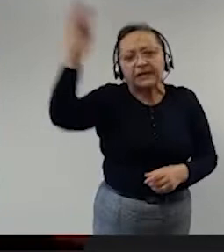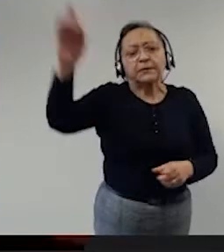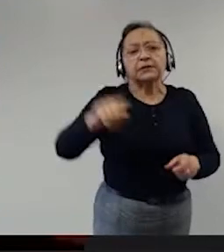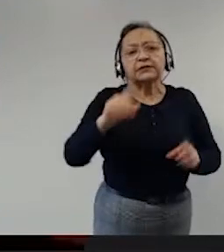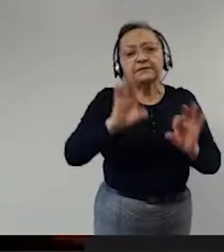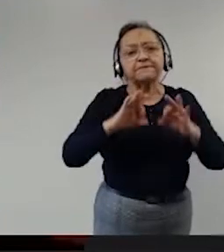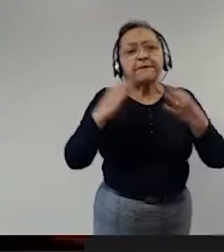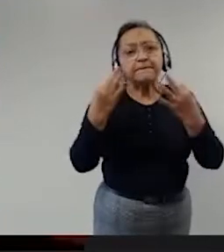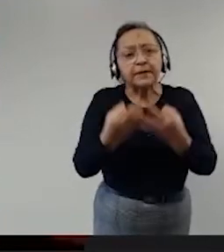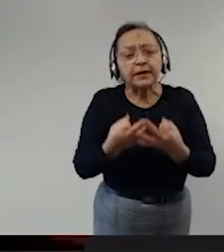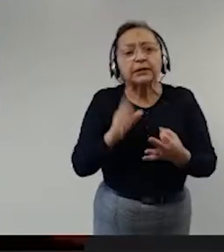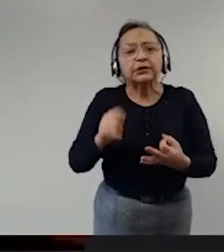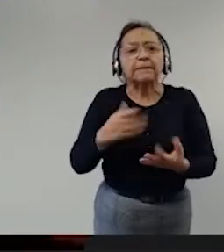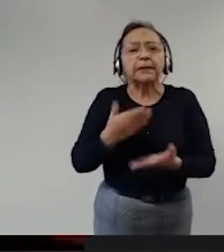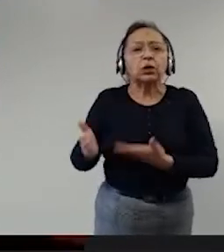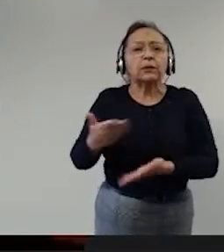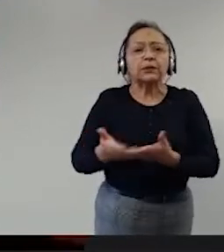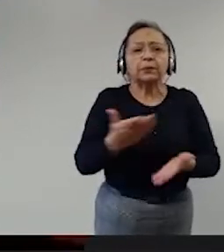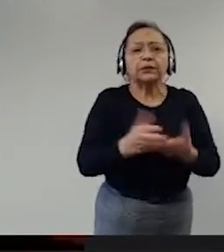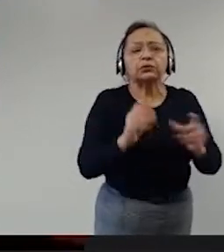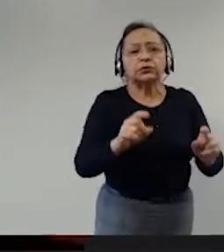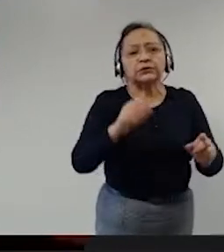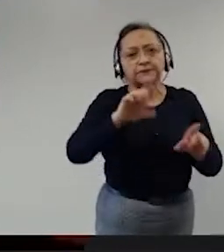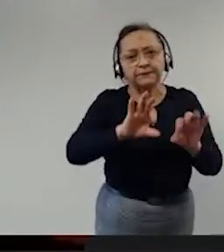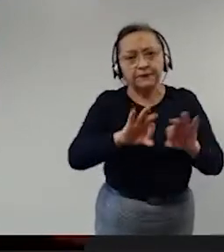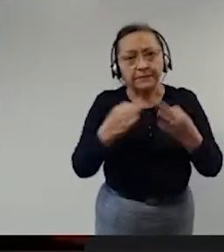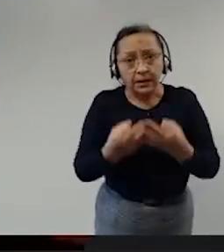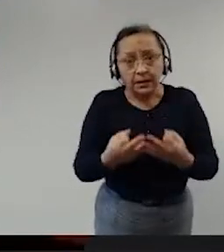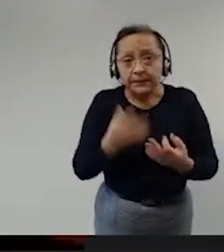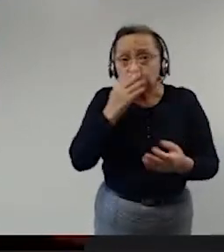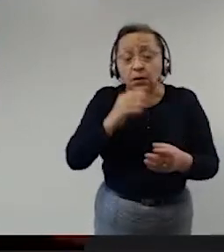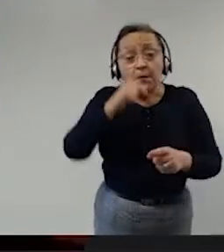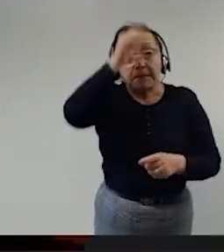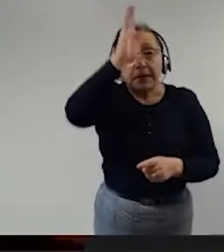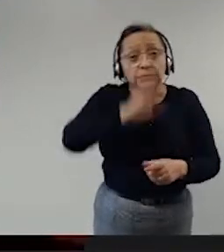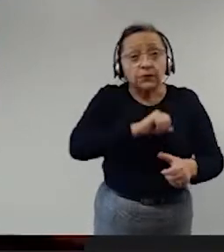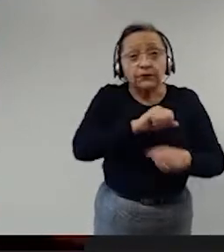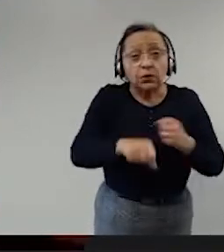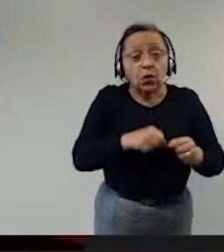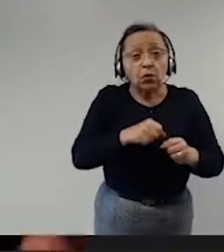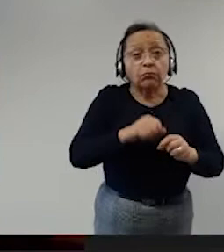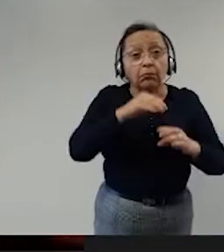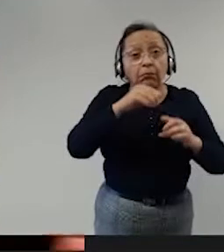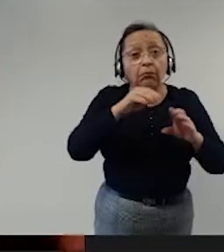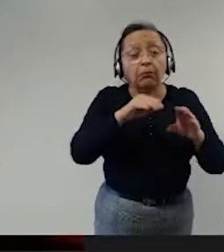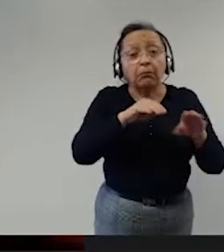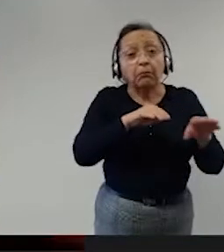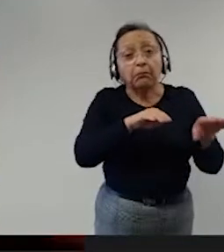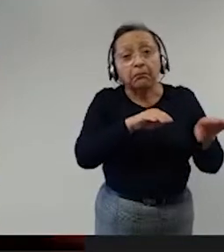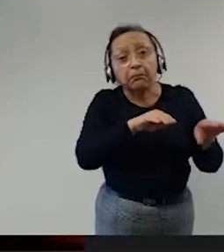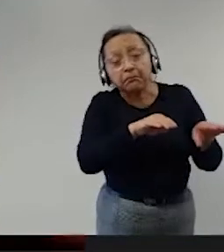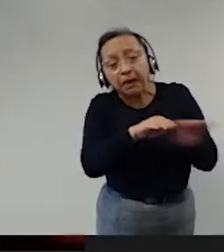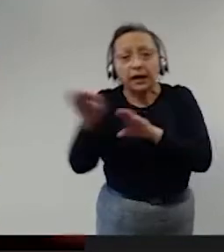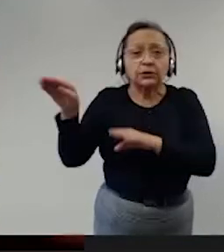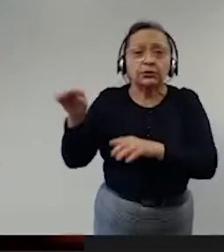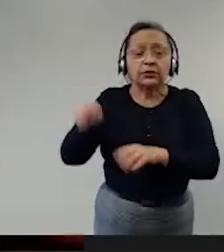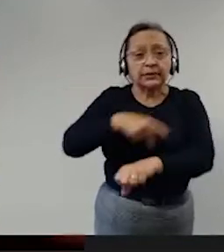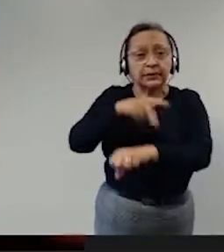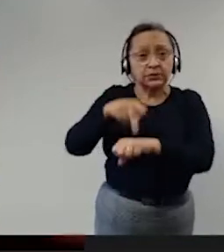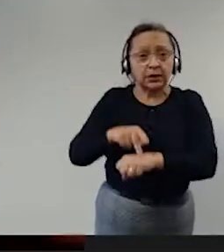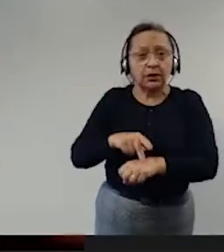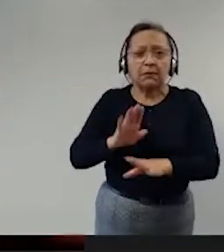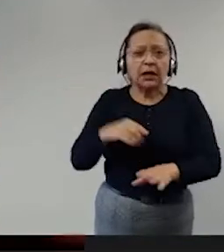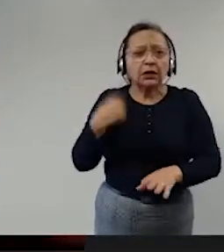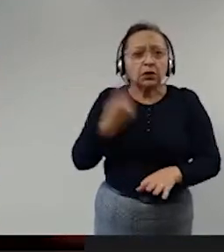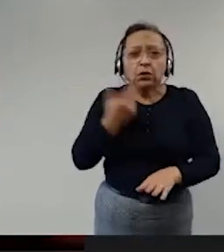estamos paralisados no tempo. O Brasil virou um pária internacional. Nós não podemos sequer entrar nos países da Europa, por exemplo, exatamente por